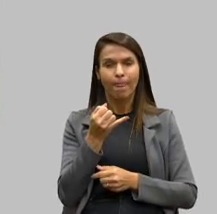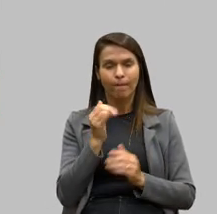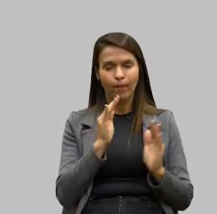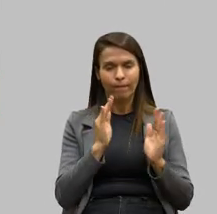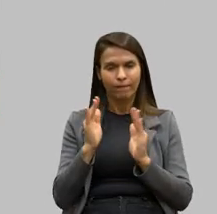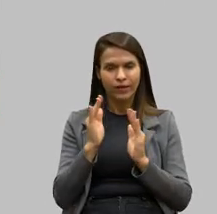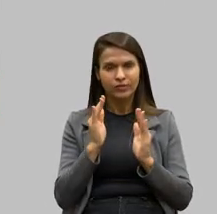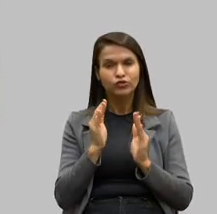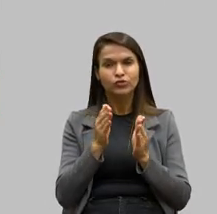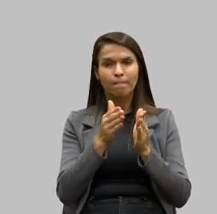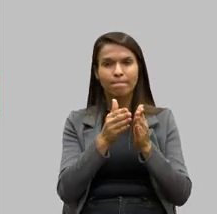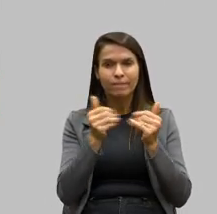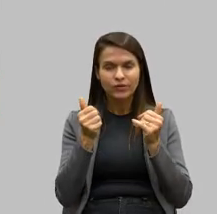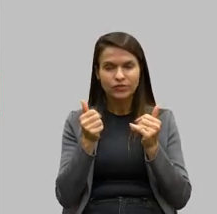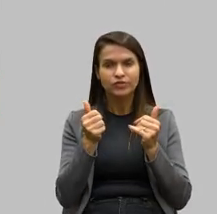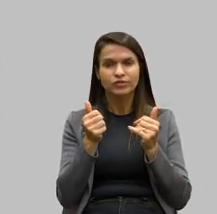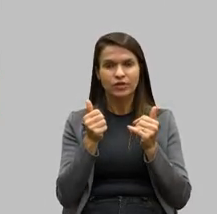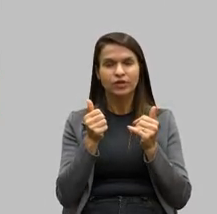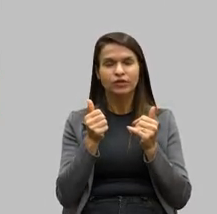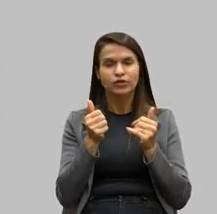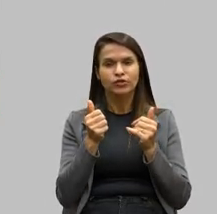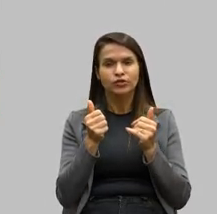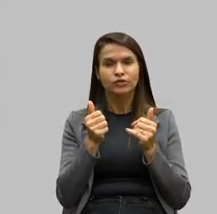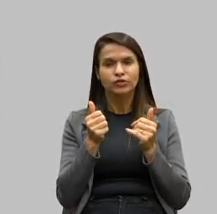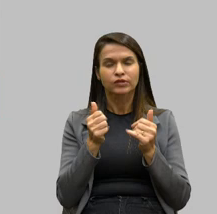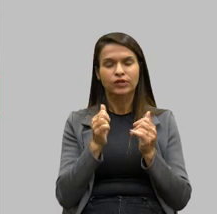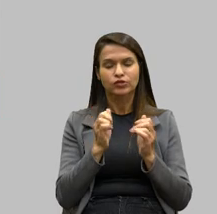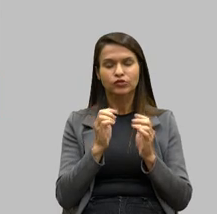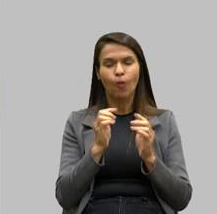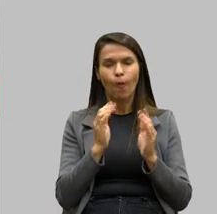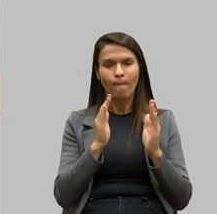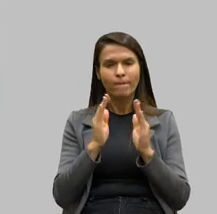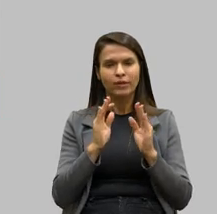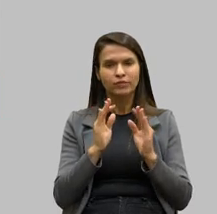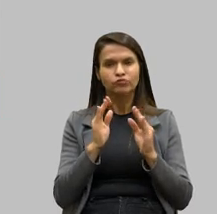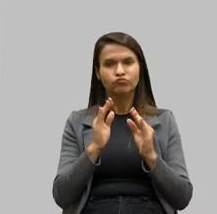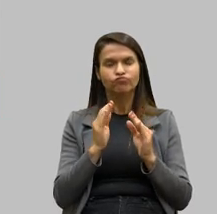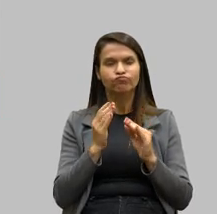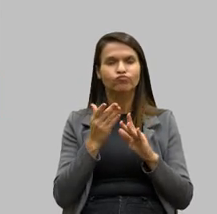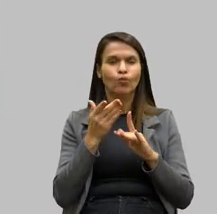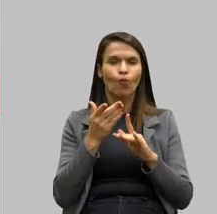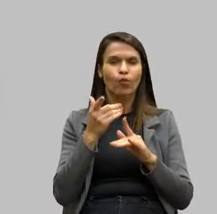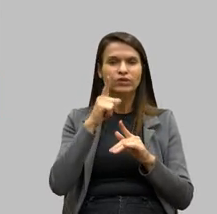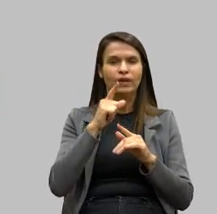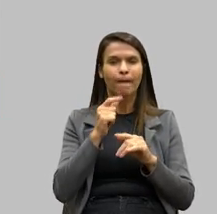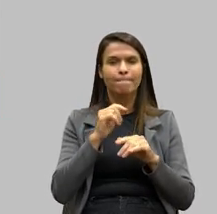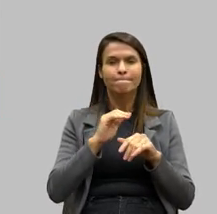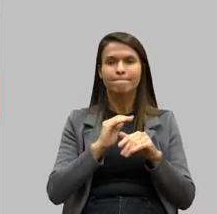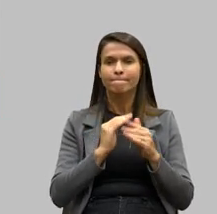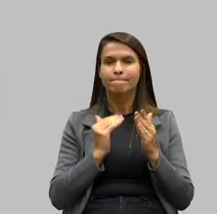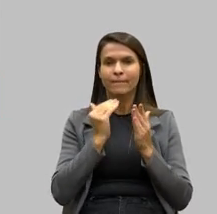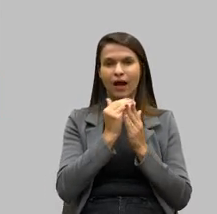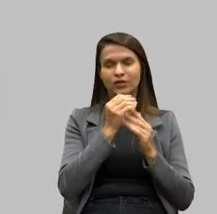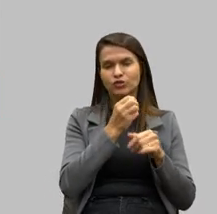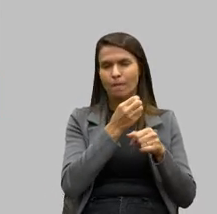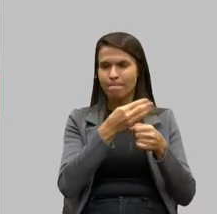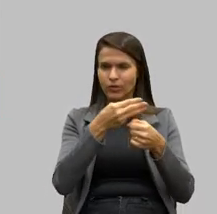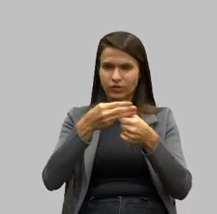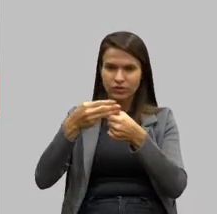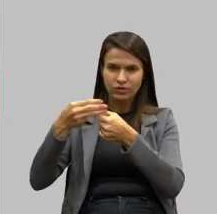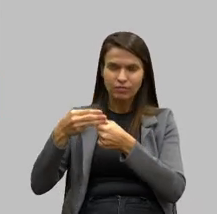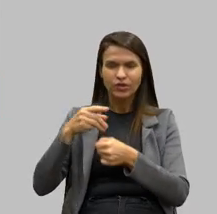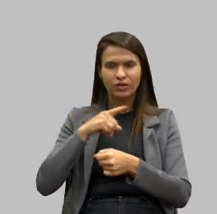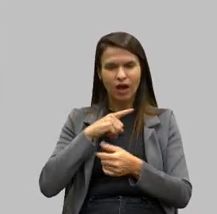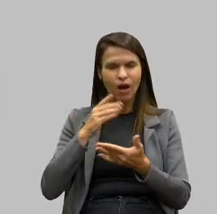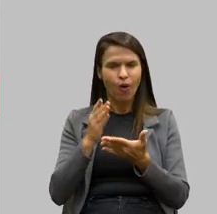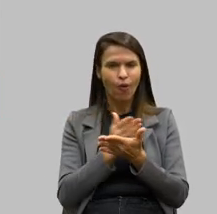solicitar que seja estendido a mais municípios, porque existem municípios